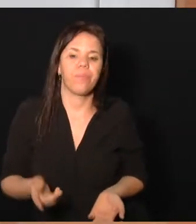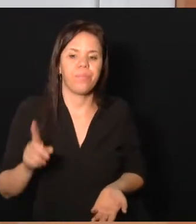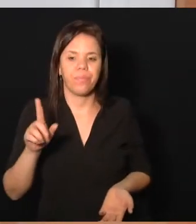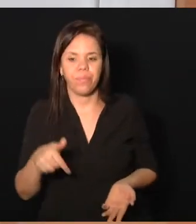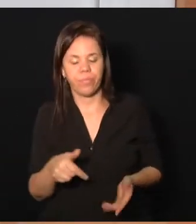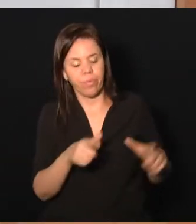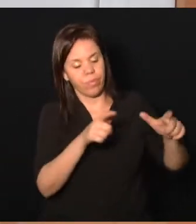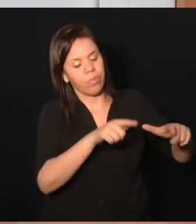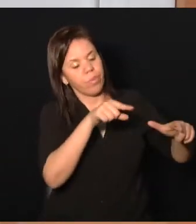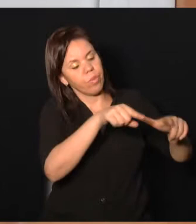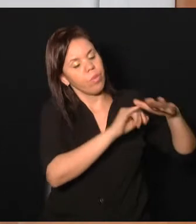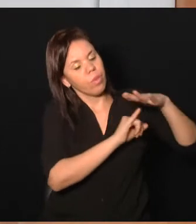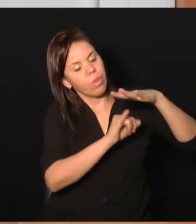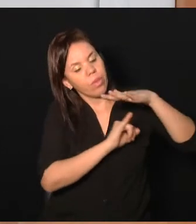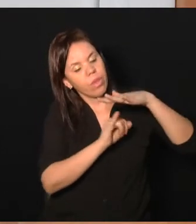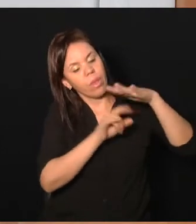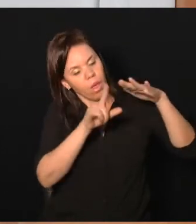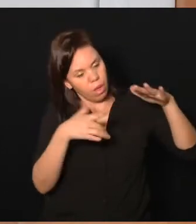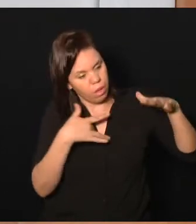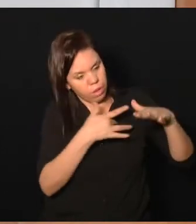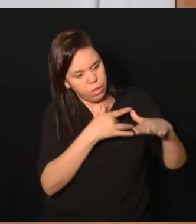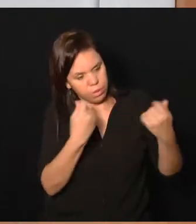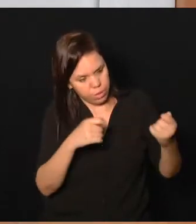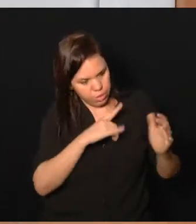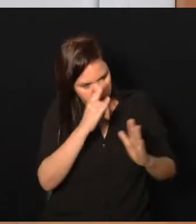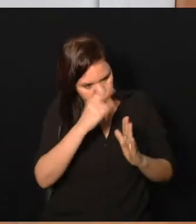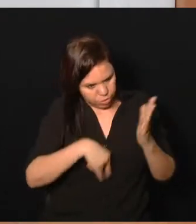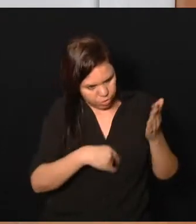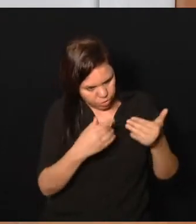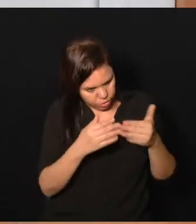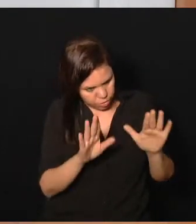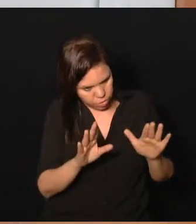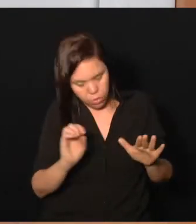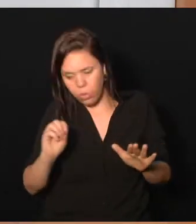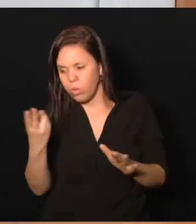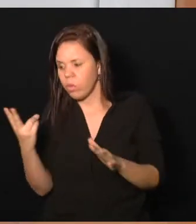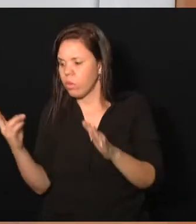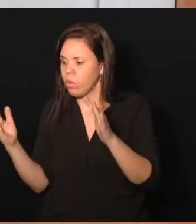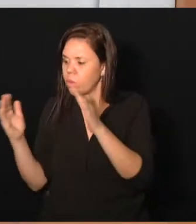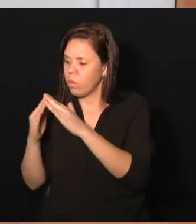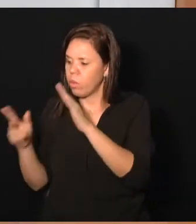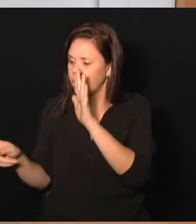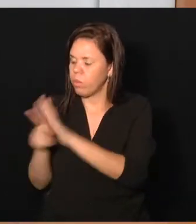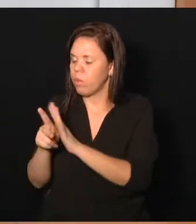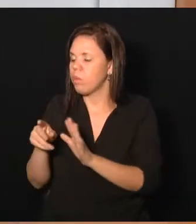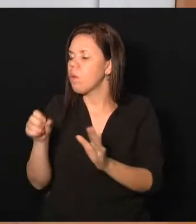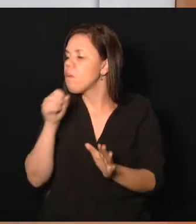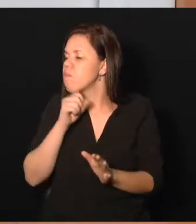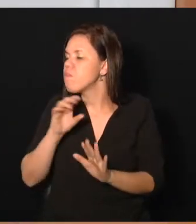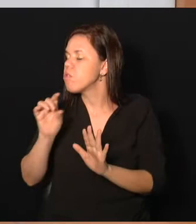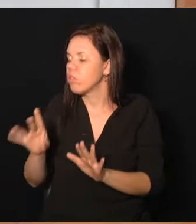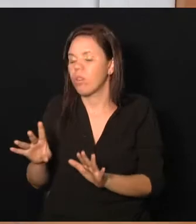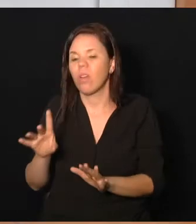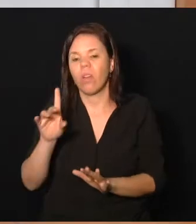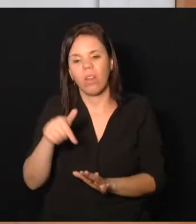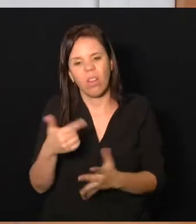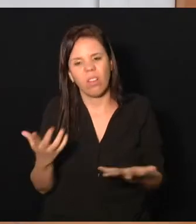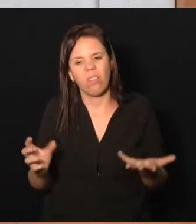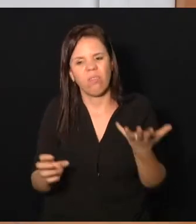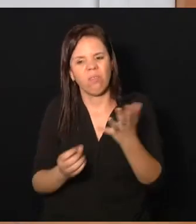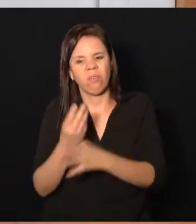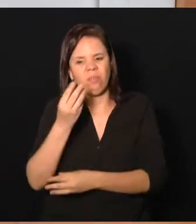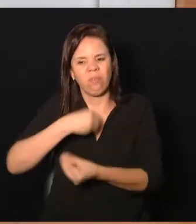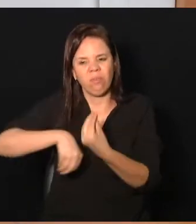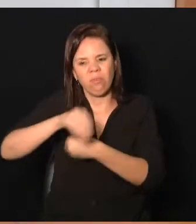estabelecimento de saúde? Precisa ter alvará ou é uma casa de repouso? Então é uma situação híbrida,